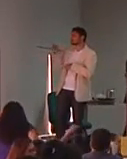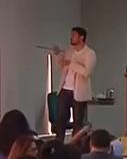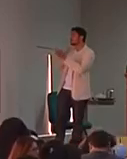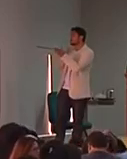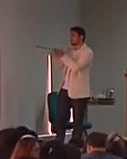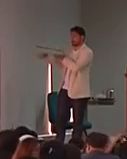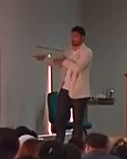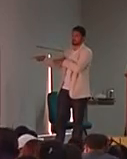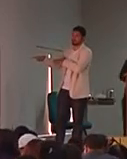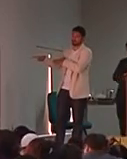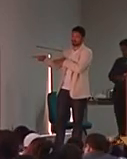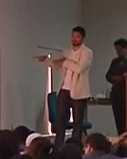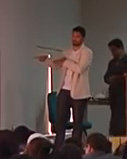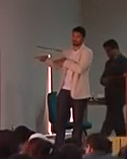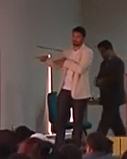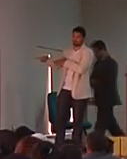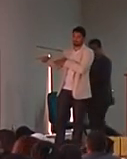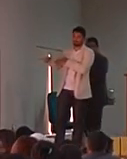esta pergunta.